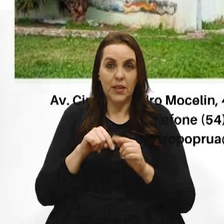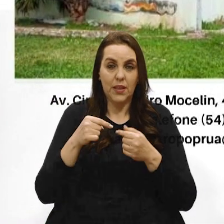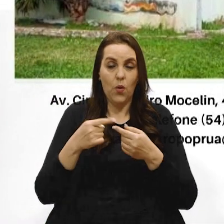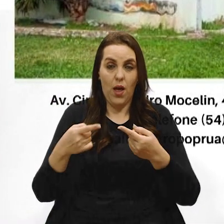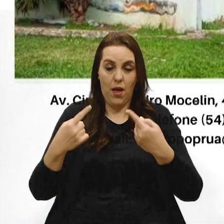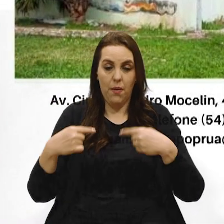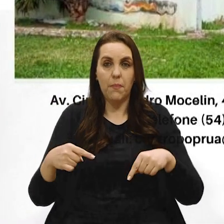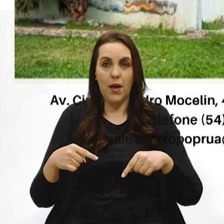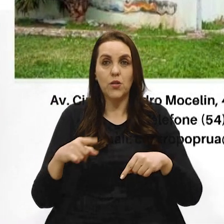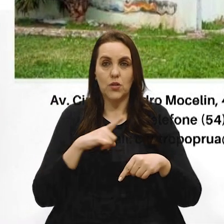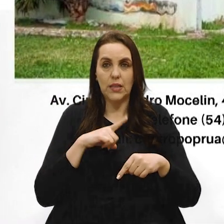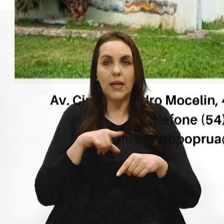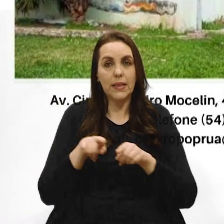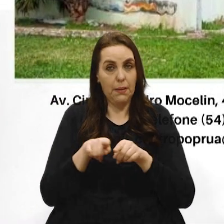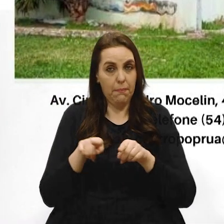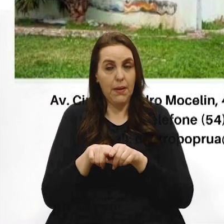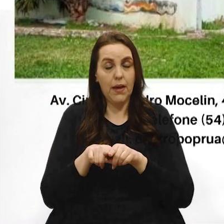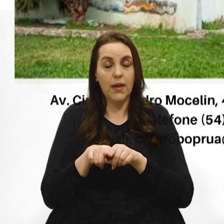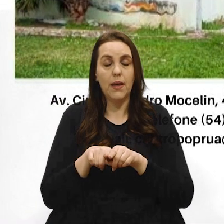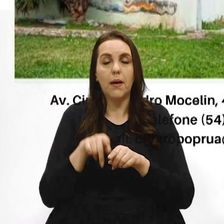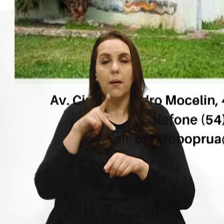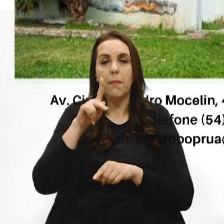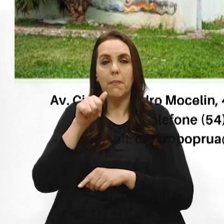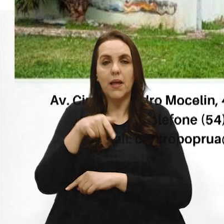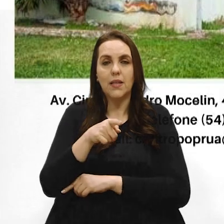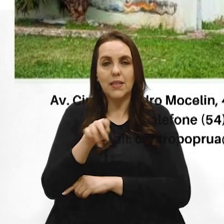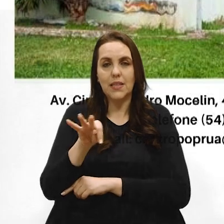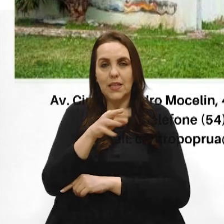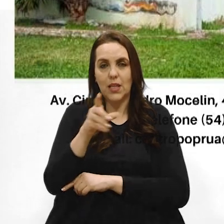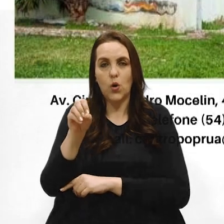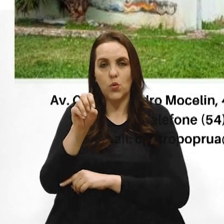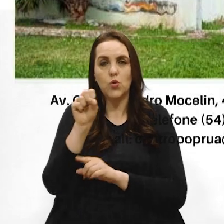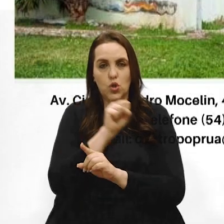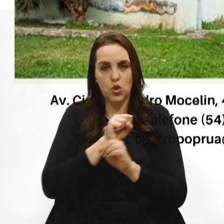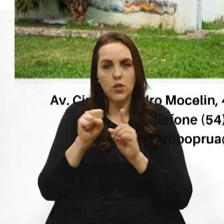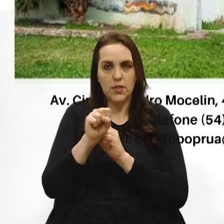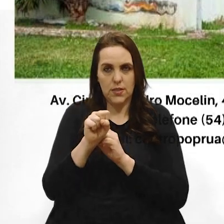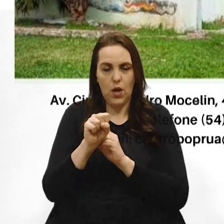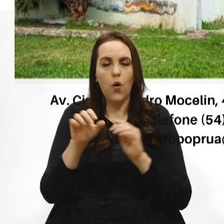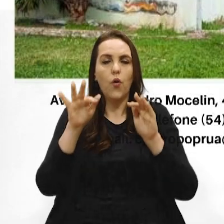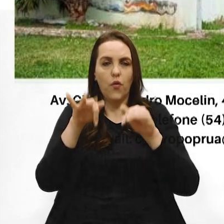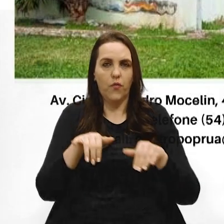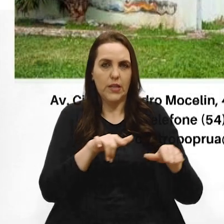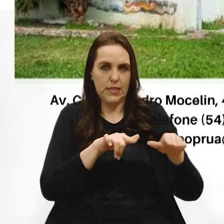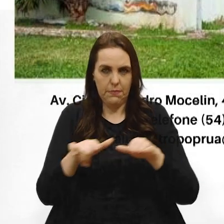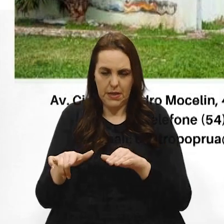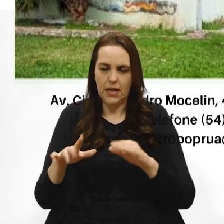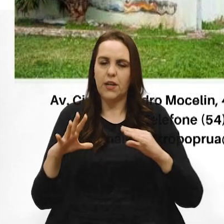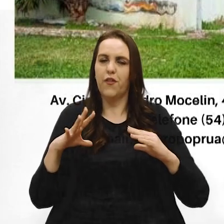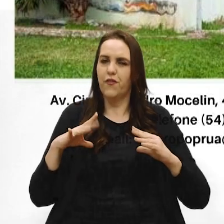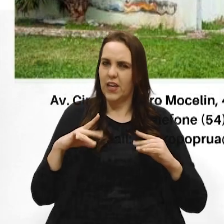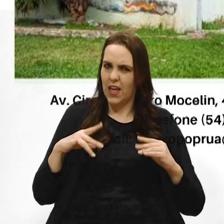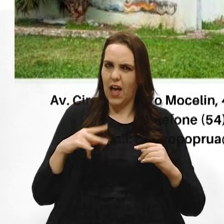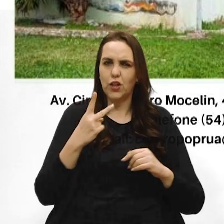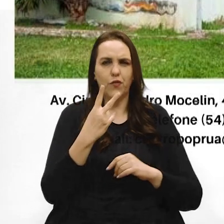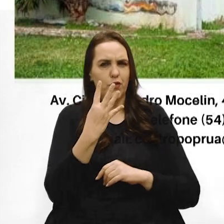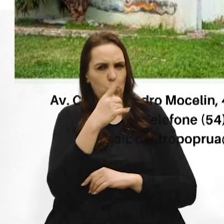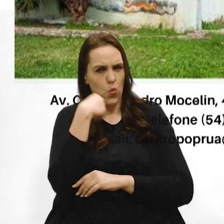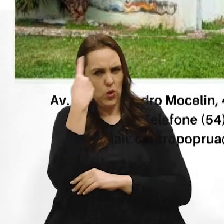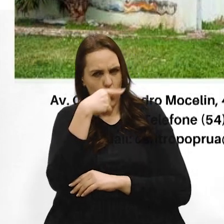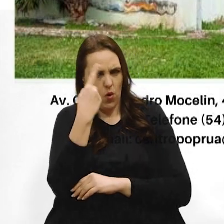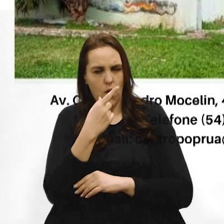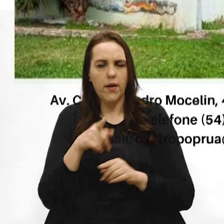E logo abaixo, então, a gente tem um plantão social. O plantão social, hoje, ele funciona finais de semanas e feriados, 24 horas o